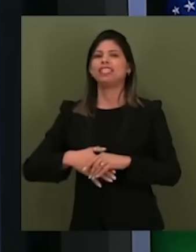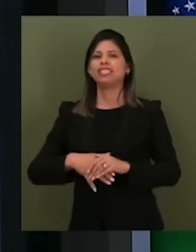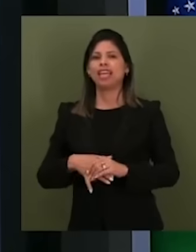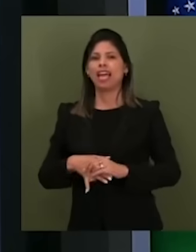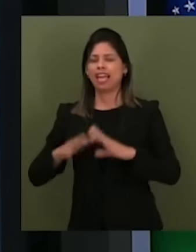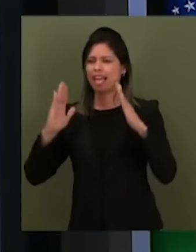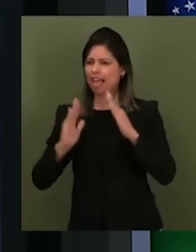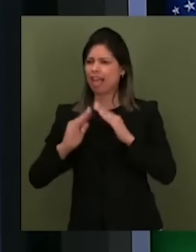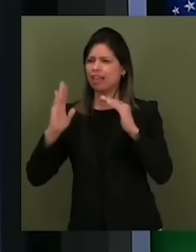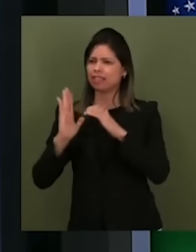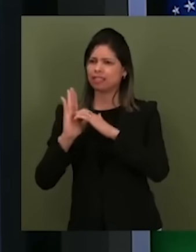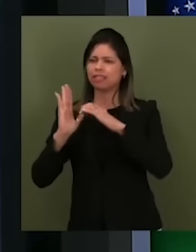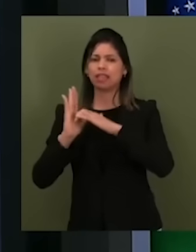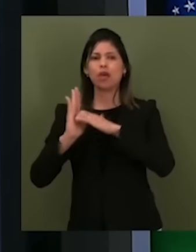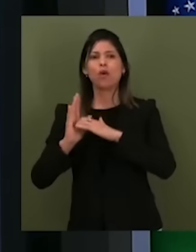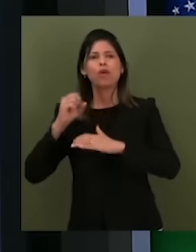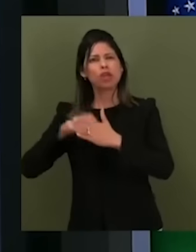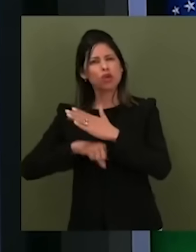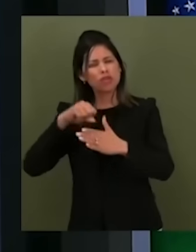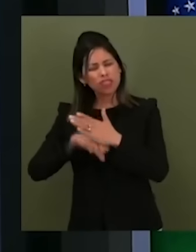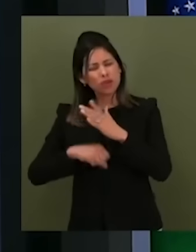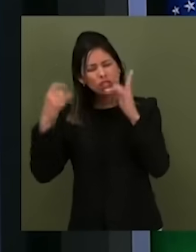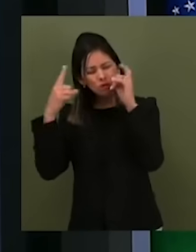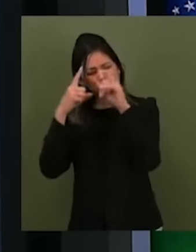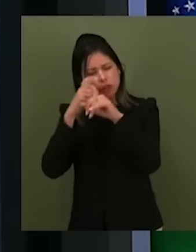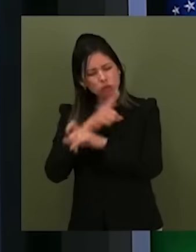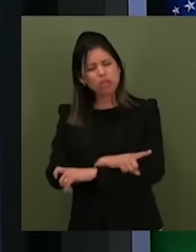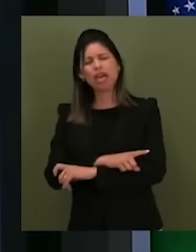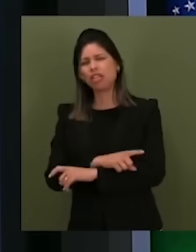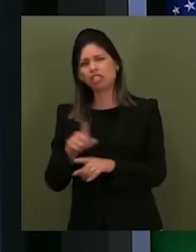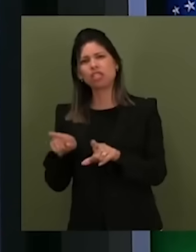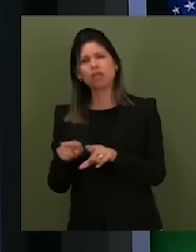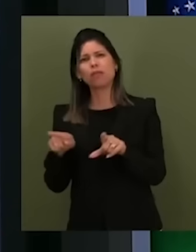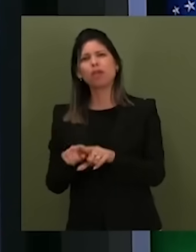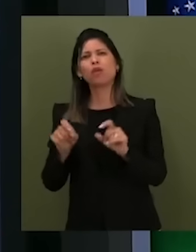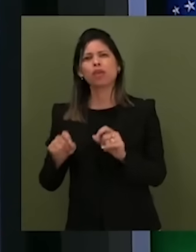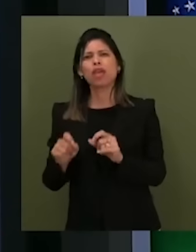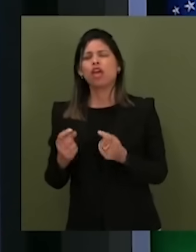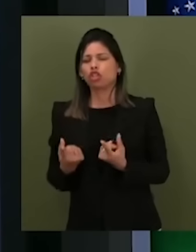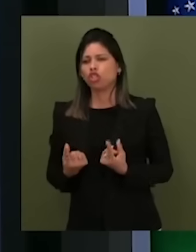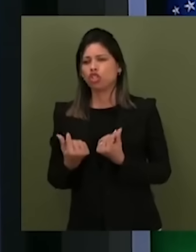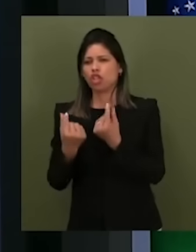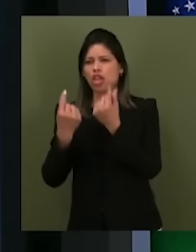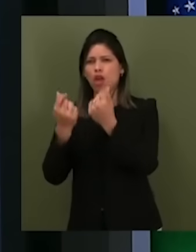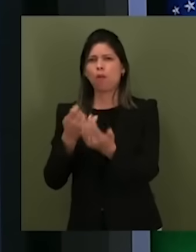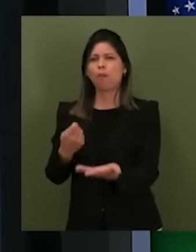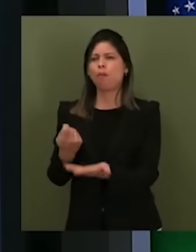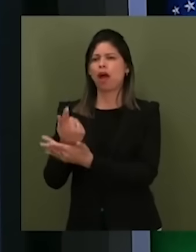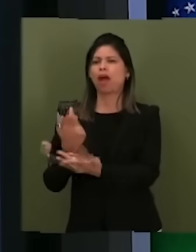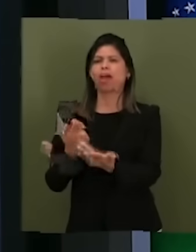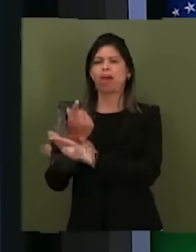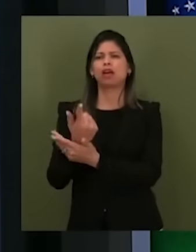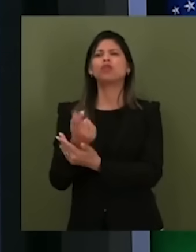ao país, que gasta seu suor e seus parcos recursos, pagando altos impostos